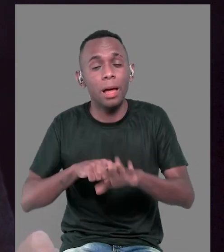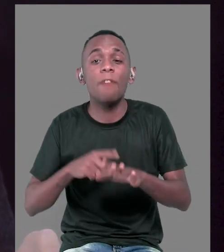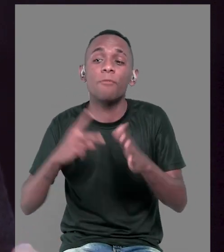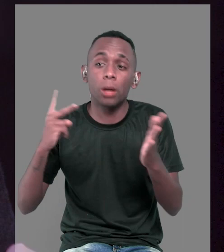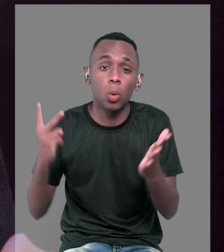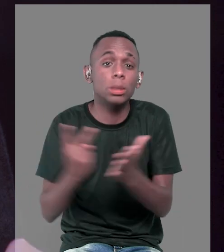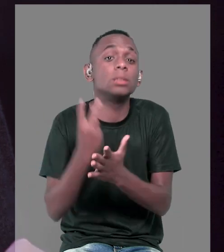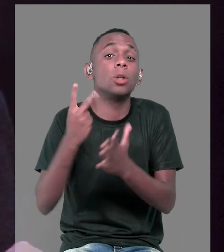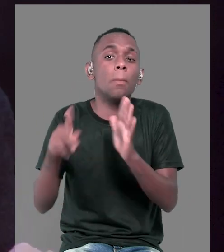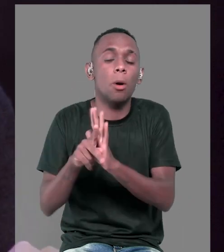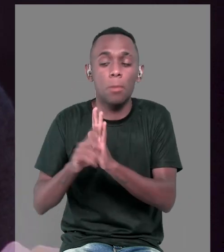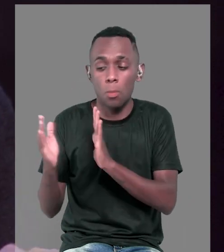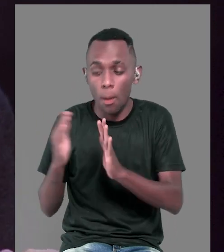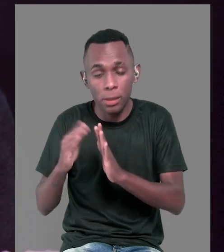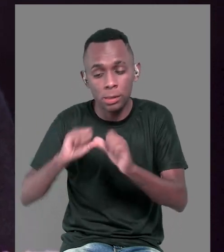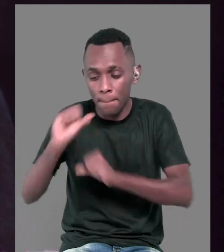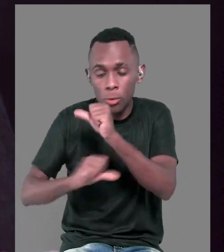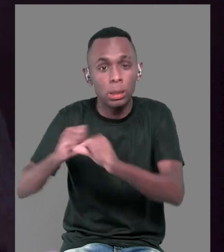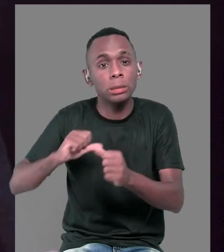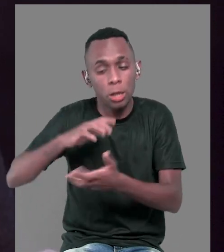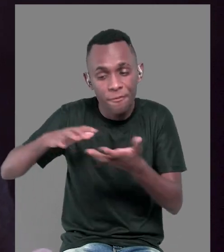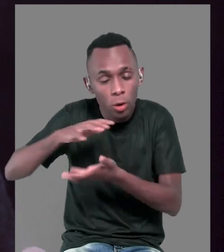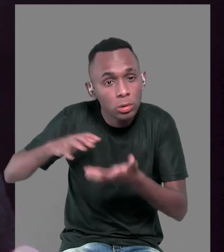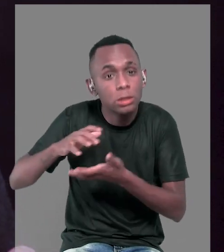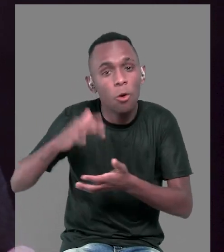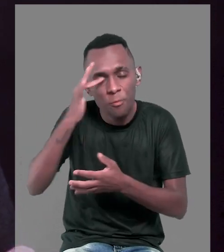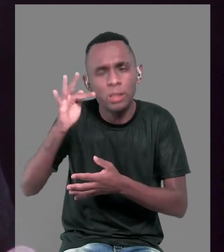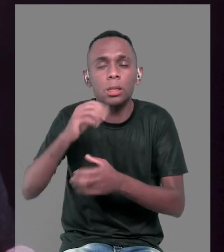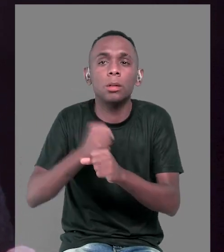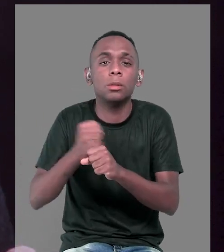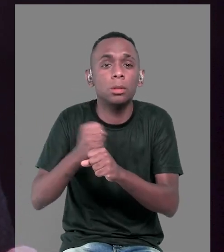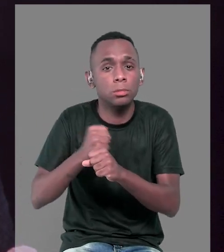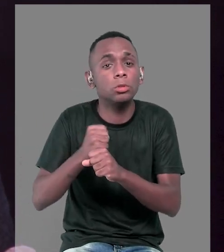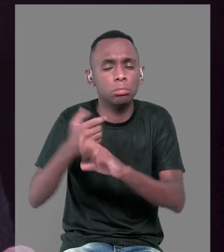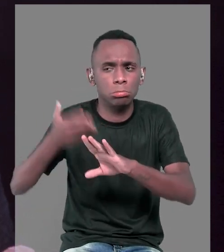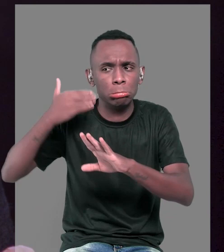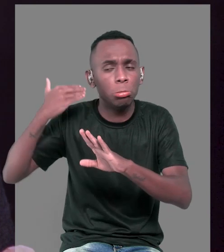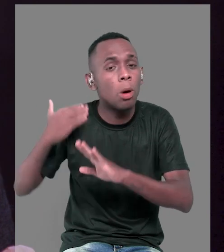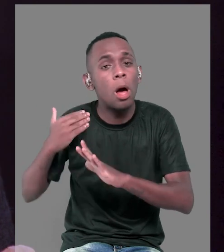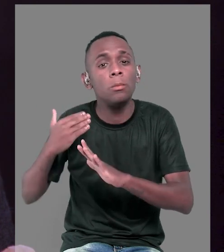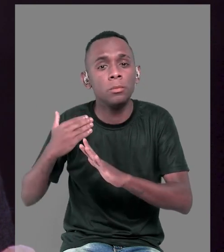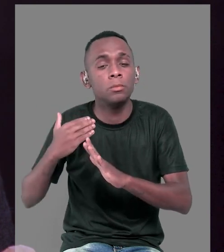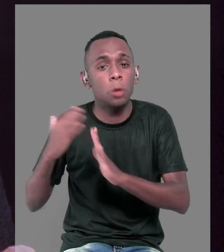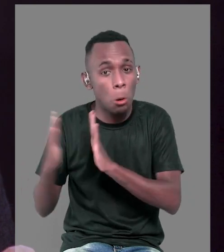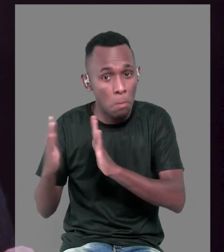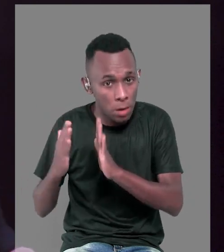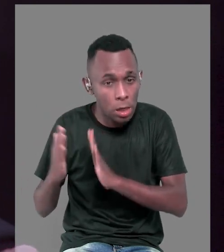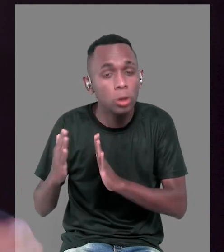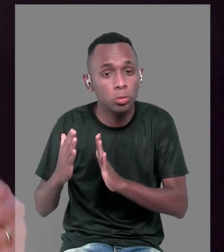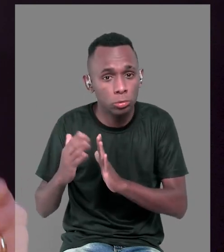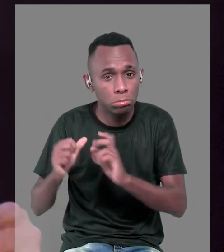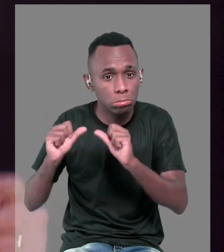Francesa. Em 1794, período terror, a guilhotina